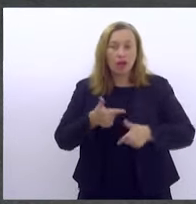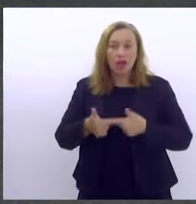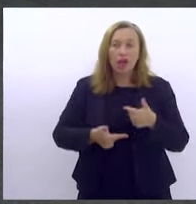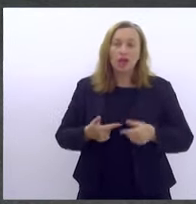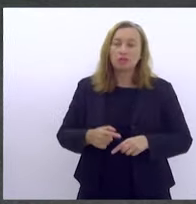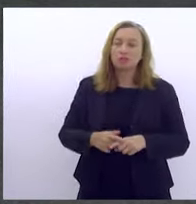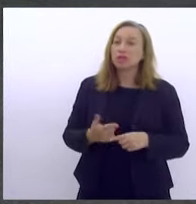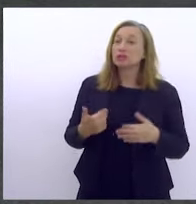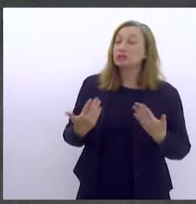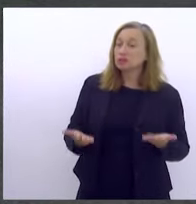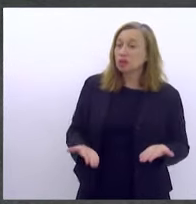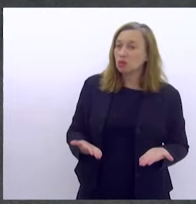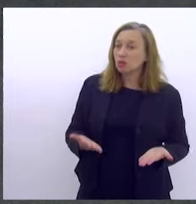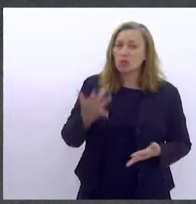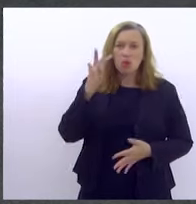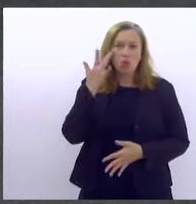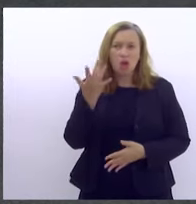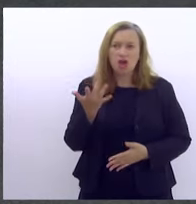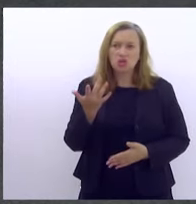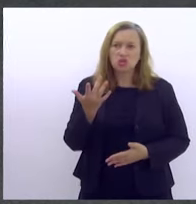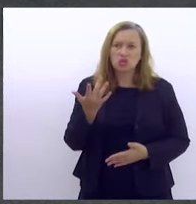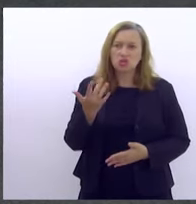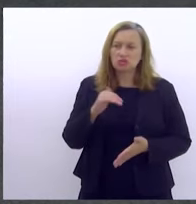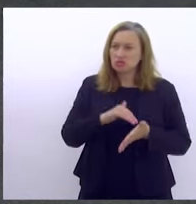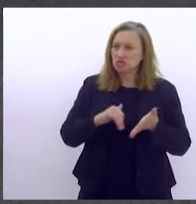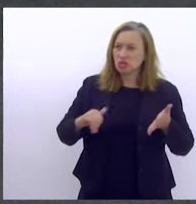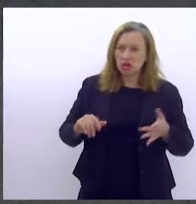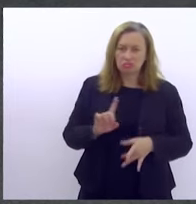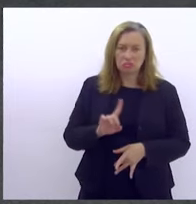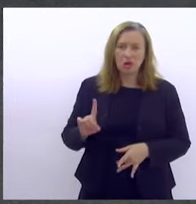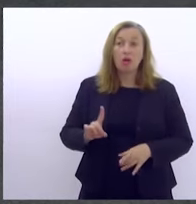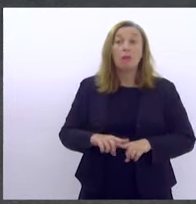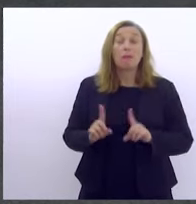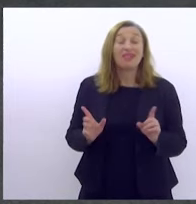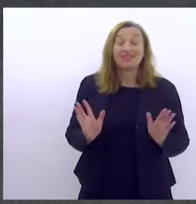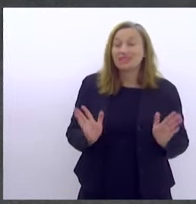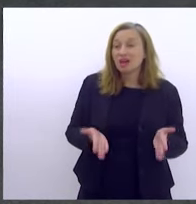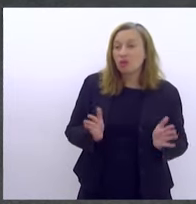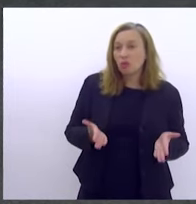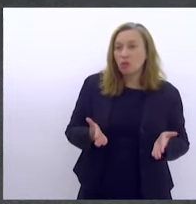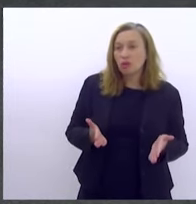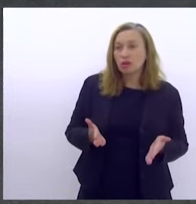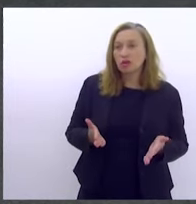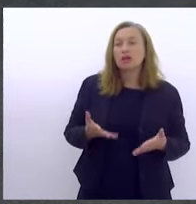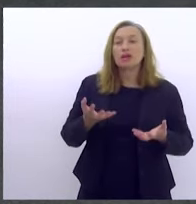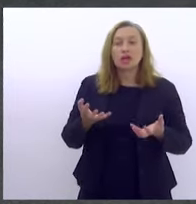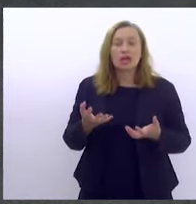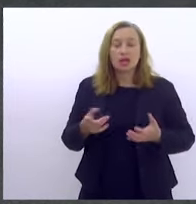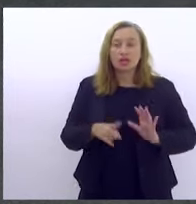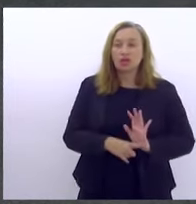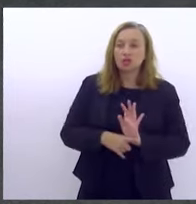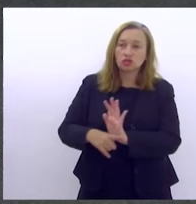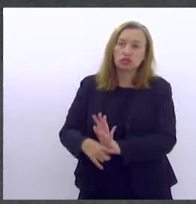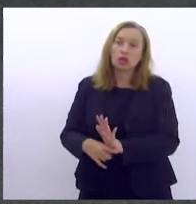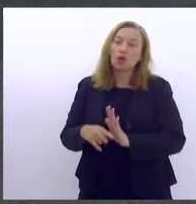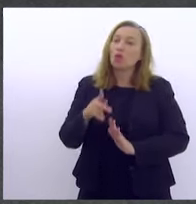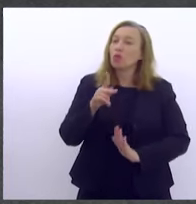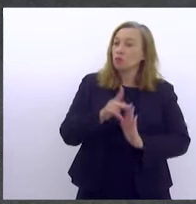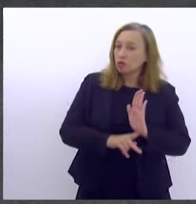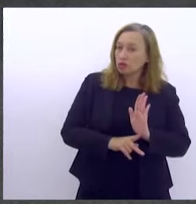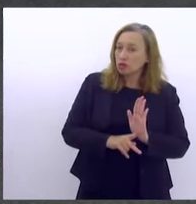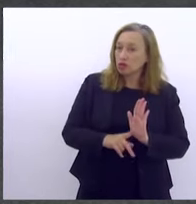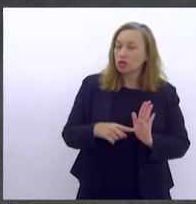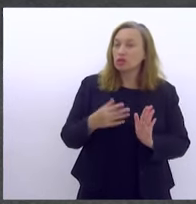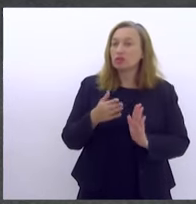Então, de maneira nenhuma, eu acho que isso deva ser retirado. Agora, a gente vem tentando contribuir, e o projeto que